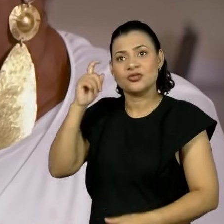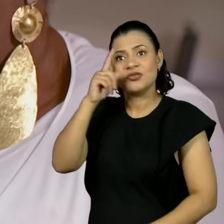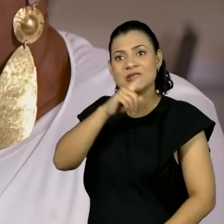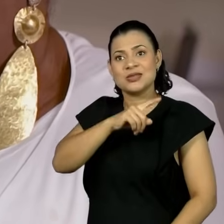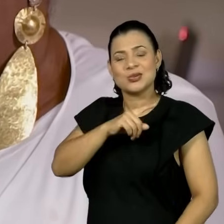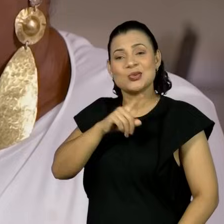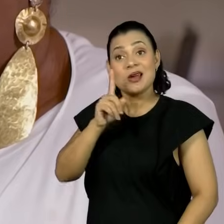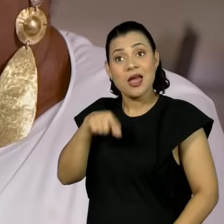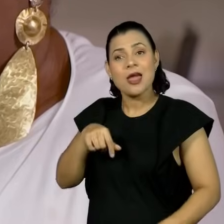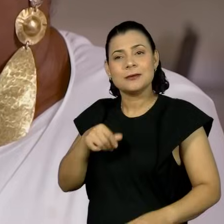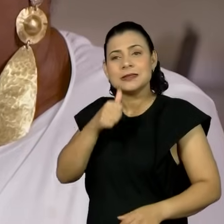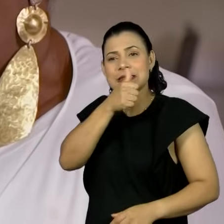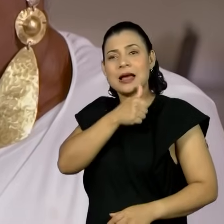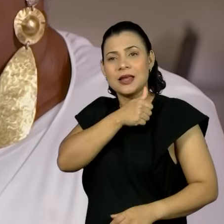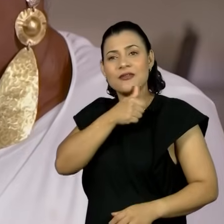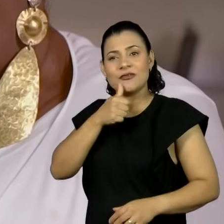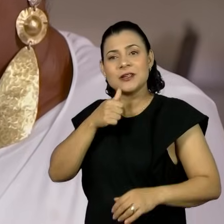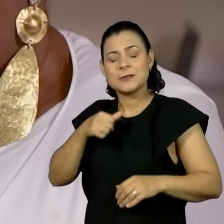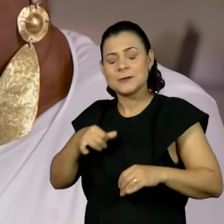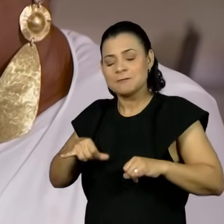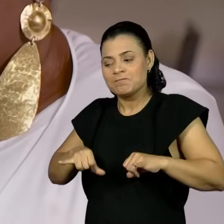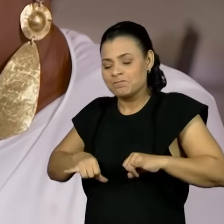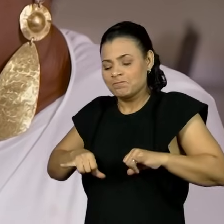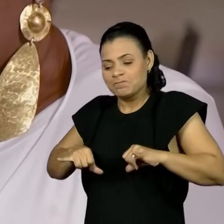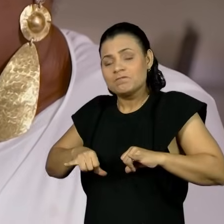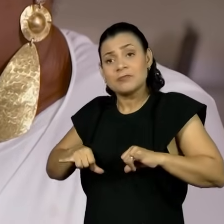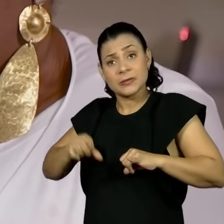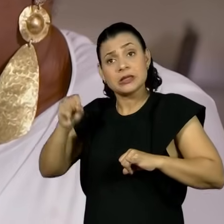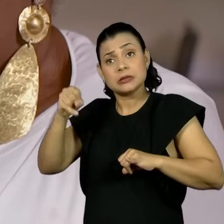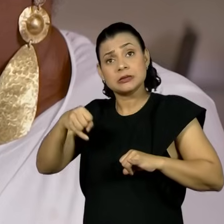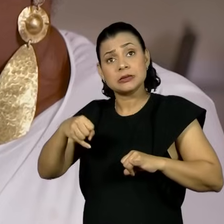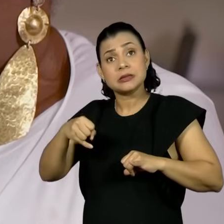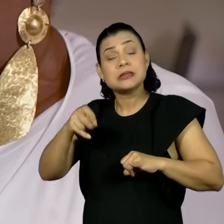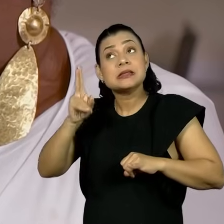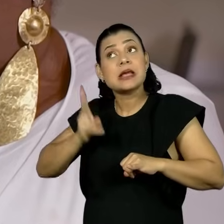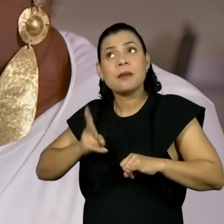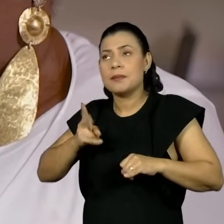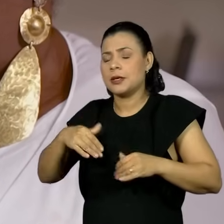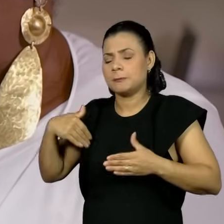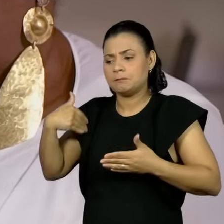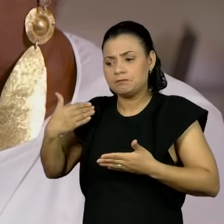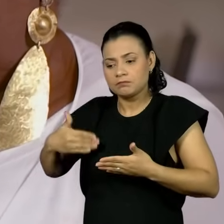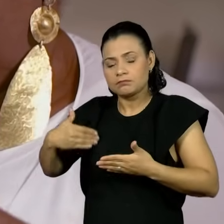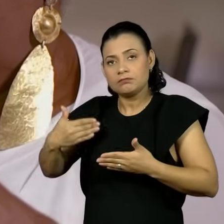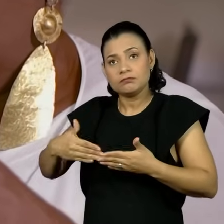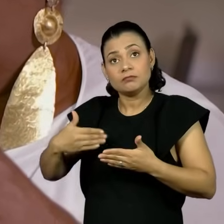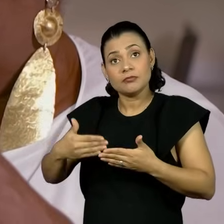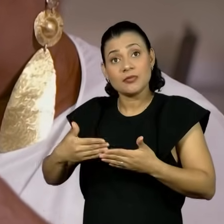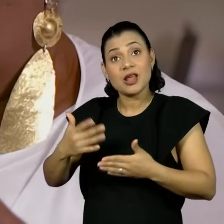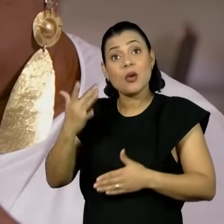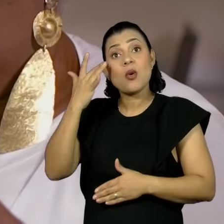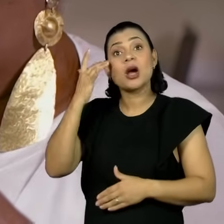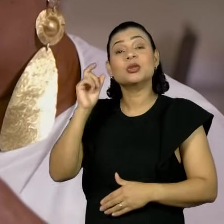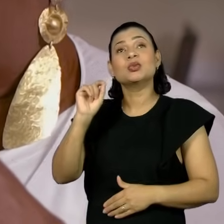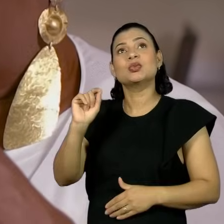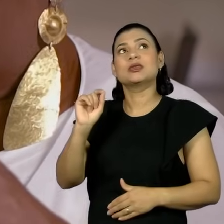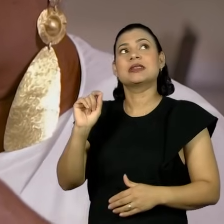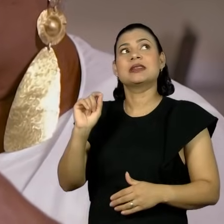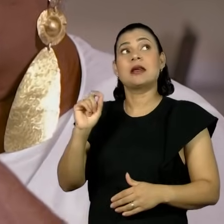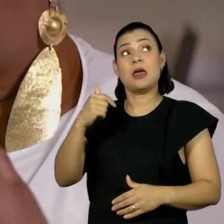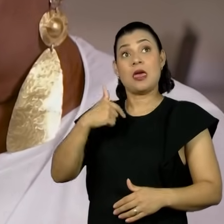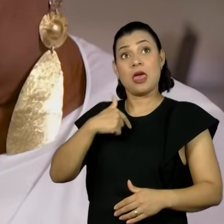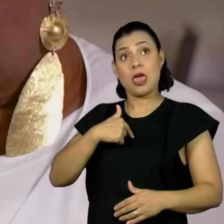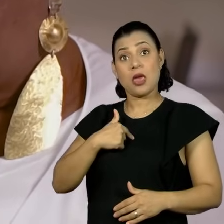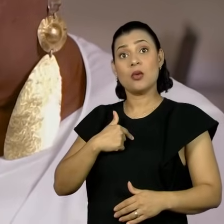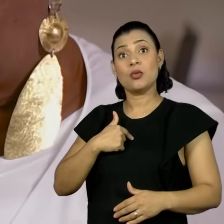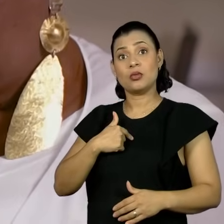acho que, quase sempre, eu acho que eu não padeço